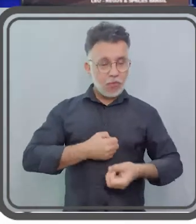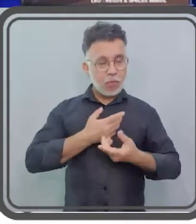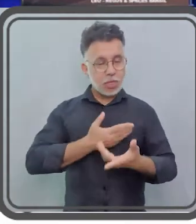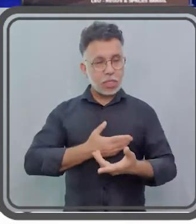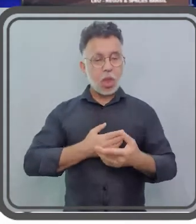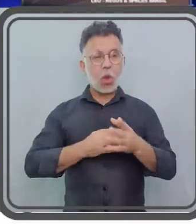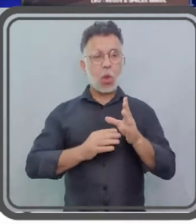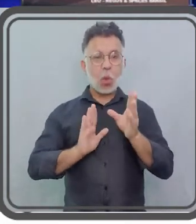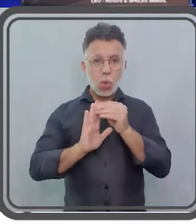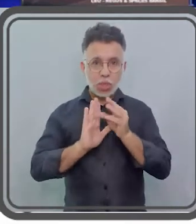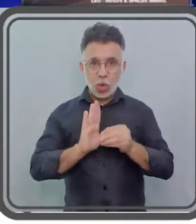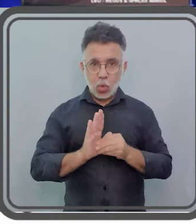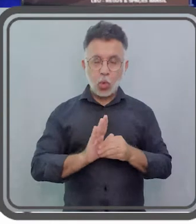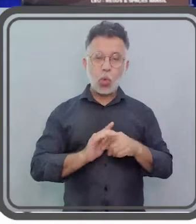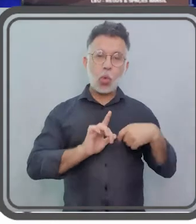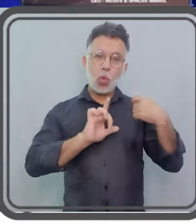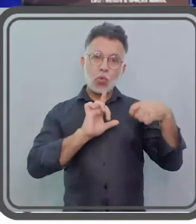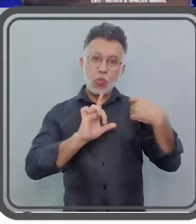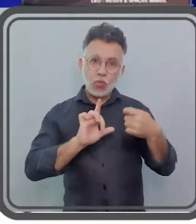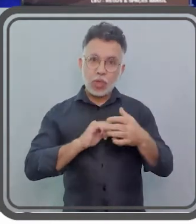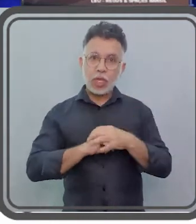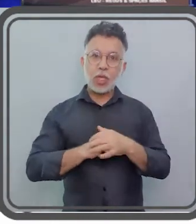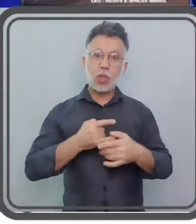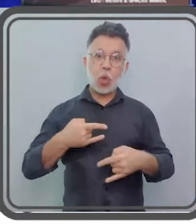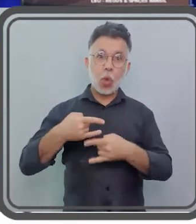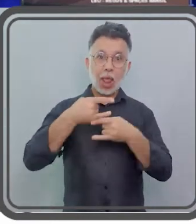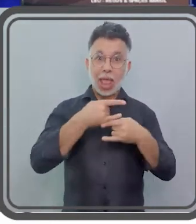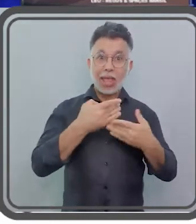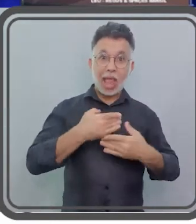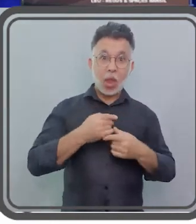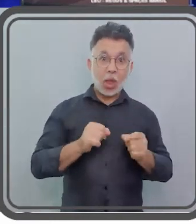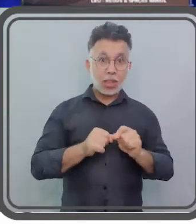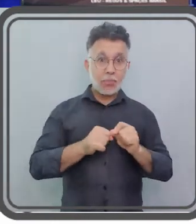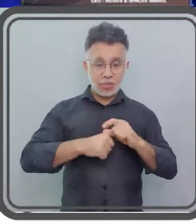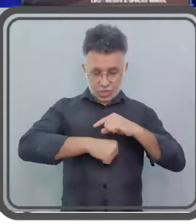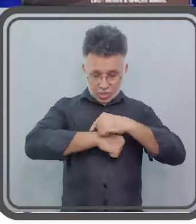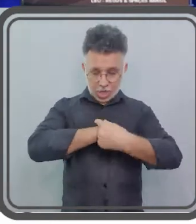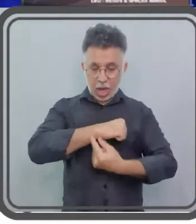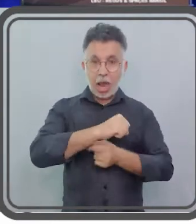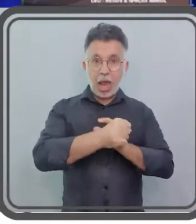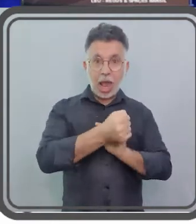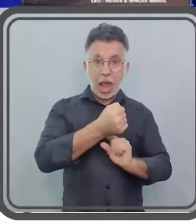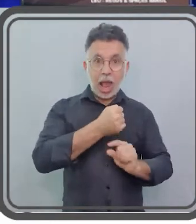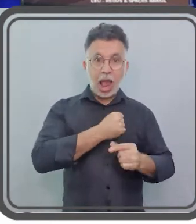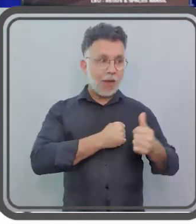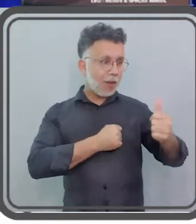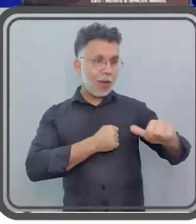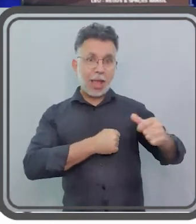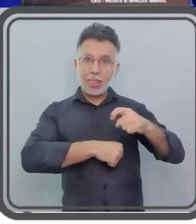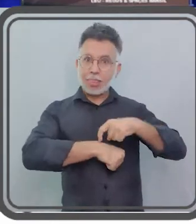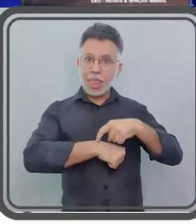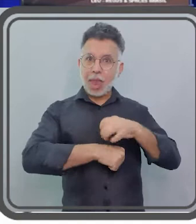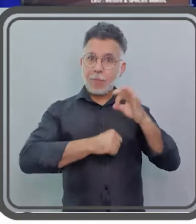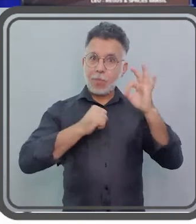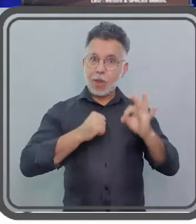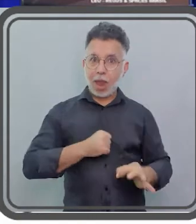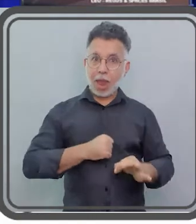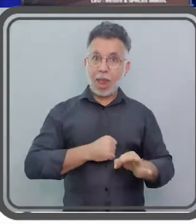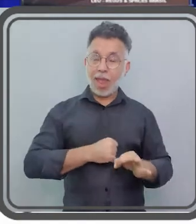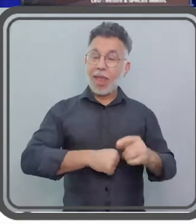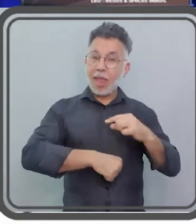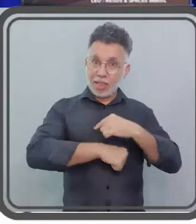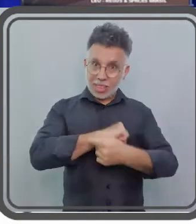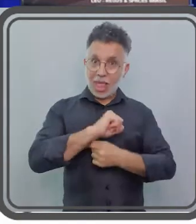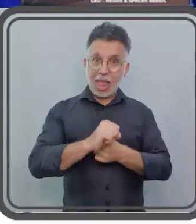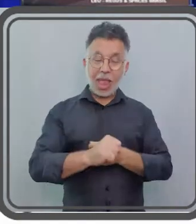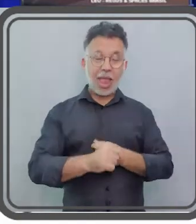vídeos, lives, e agora estamos incorporando as pulseiras que vão nos permitir monitorar em tempo real,